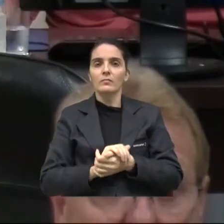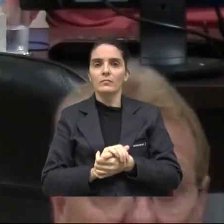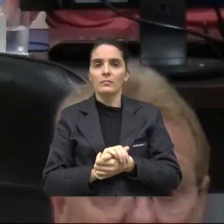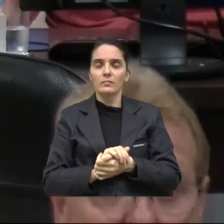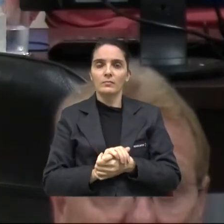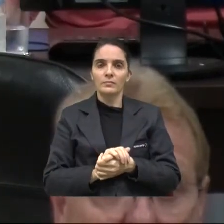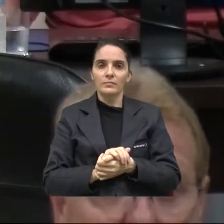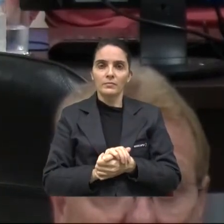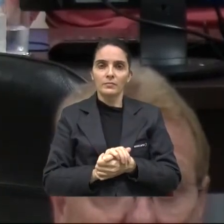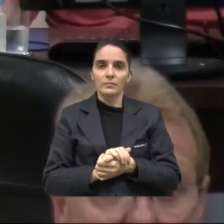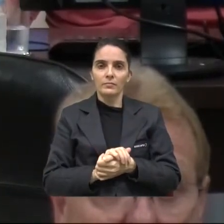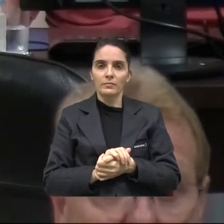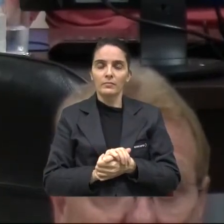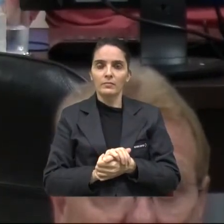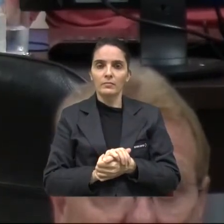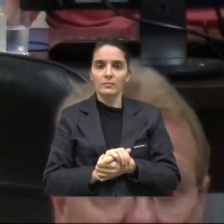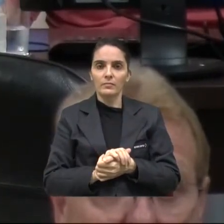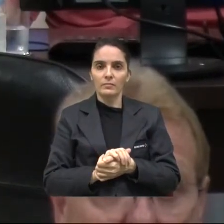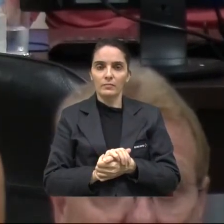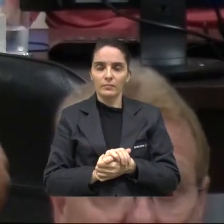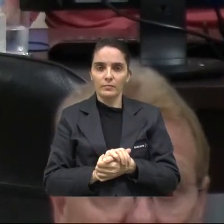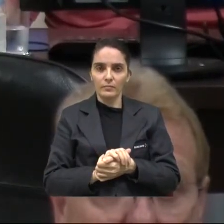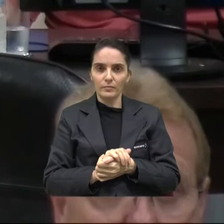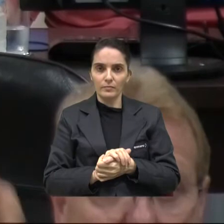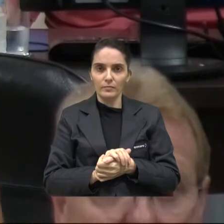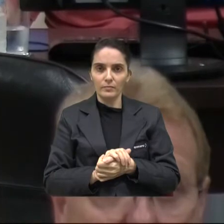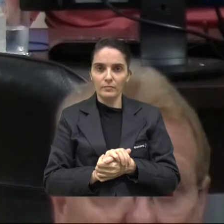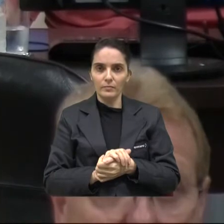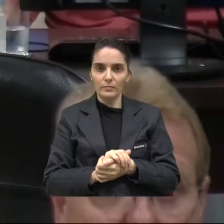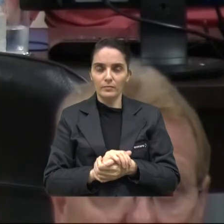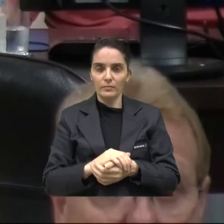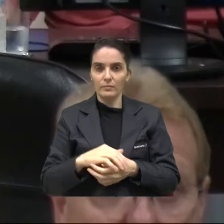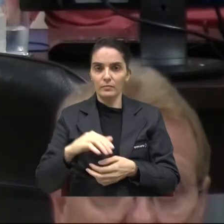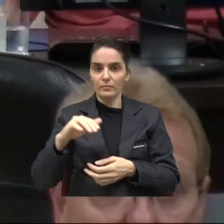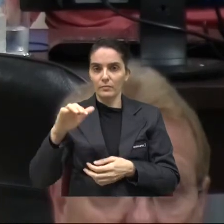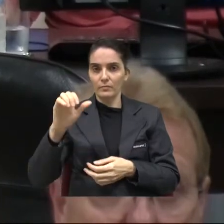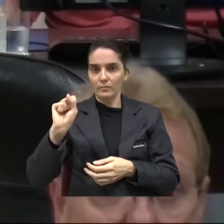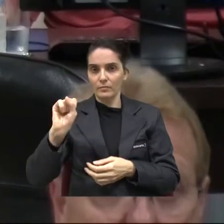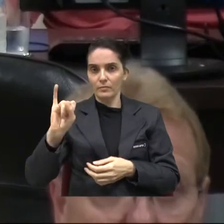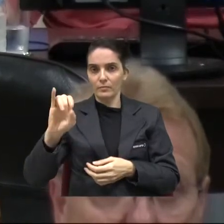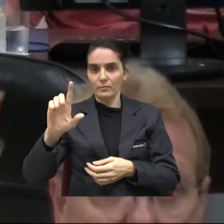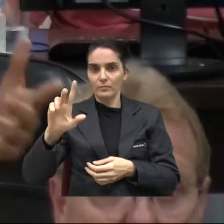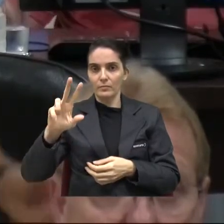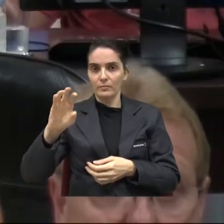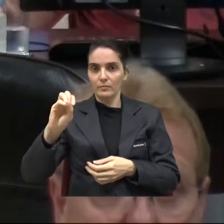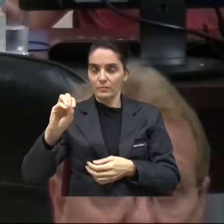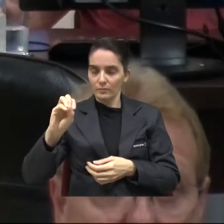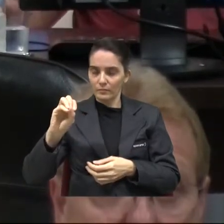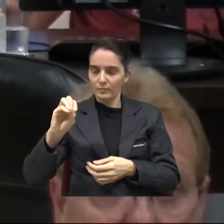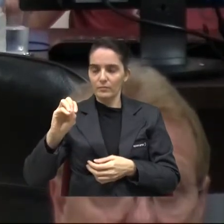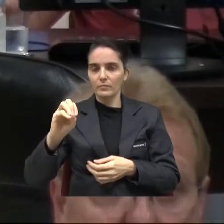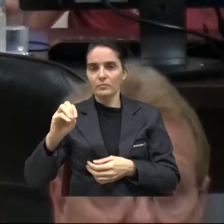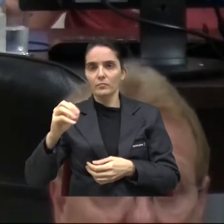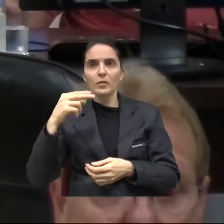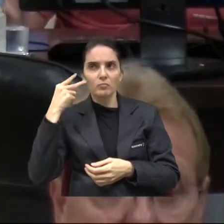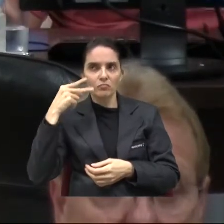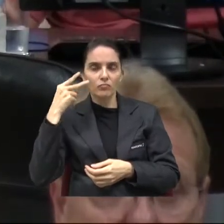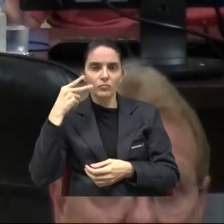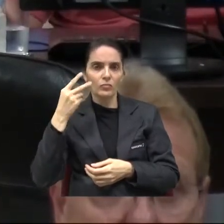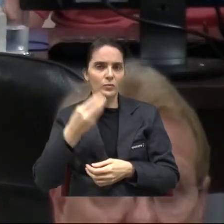que está aqui no plenário, estava no velório da minha esposa, o Silvio Félix estava no velório, alguns dos vereadores